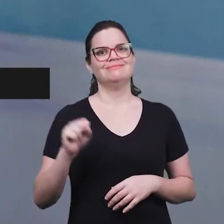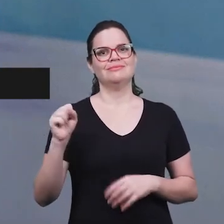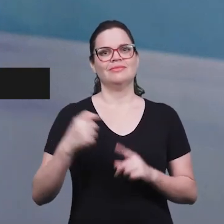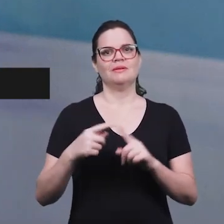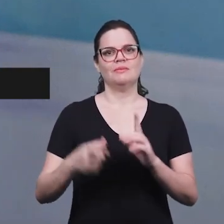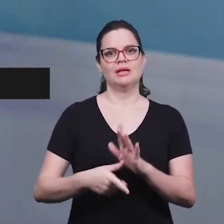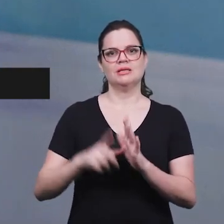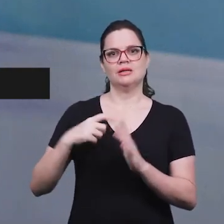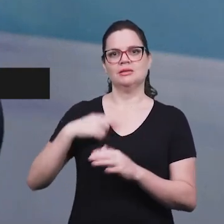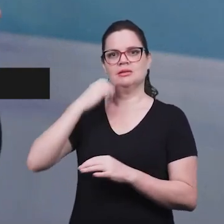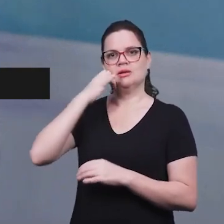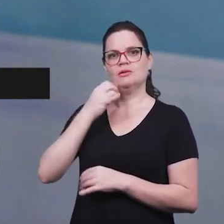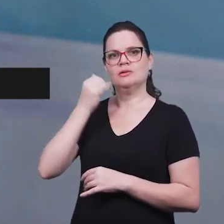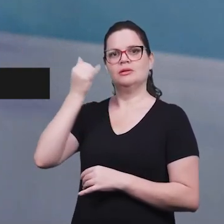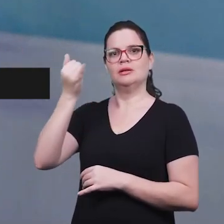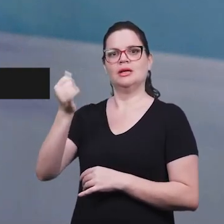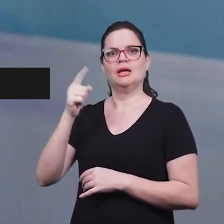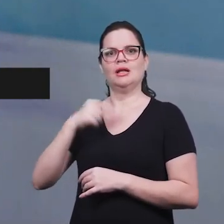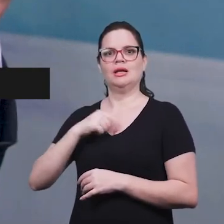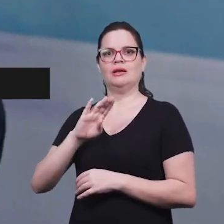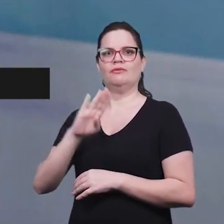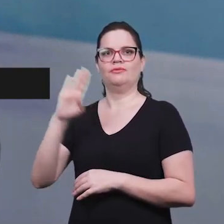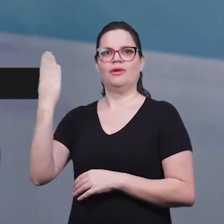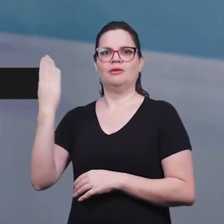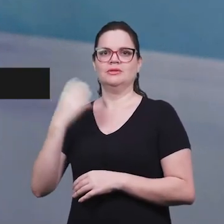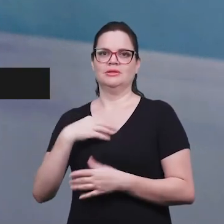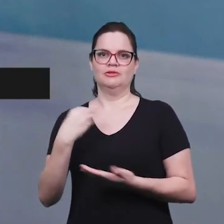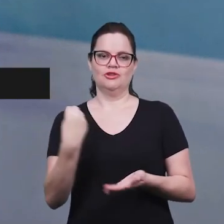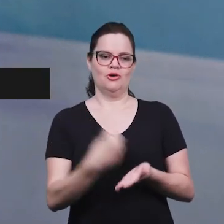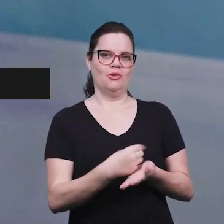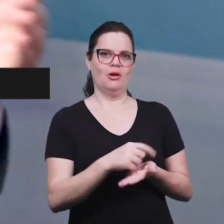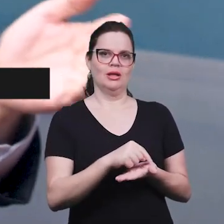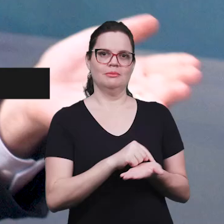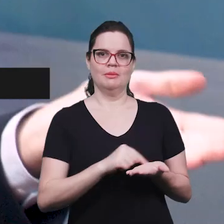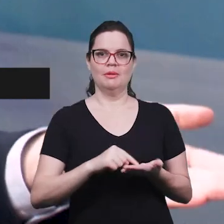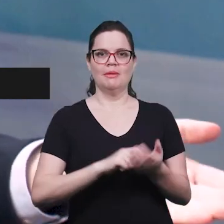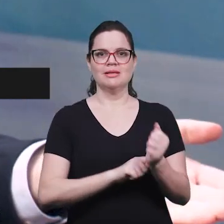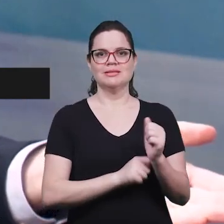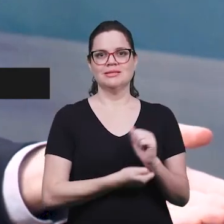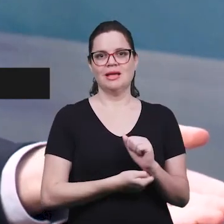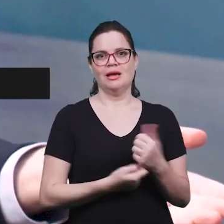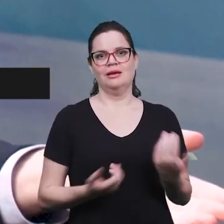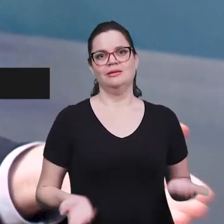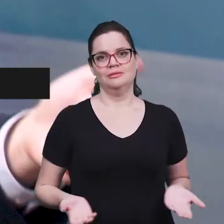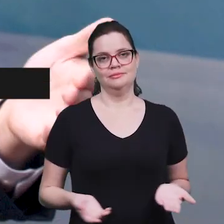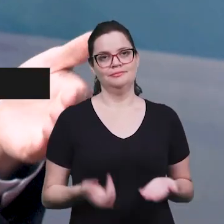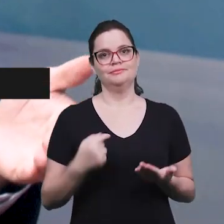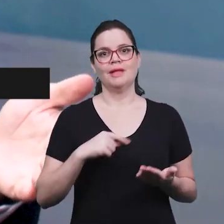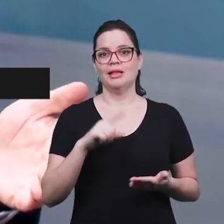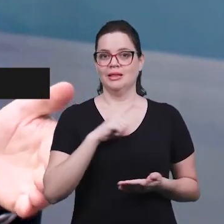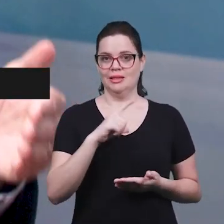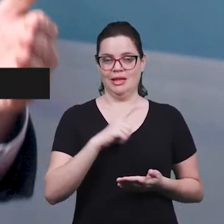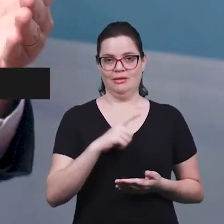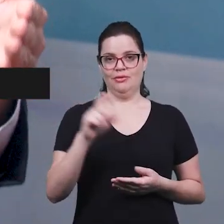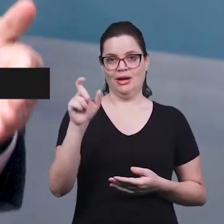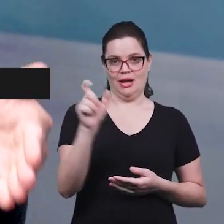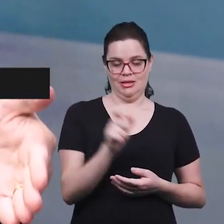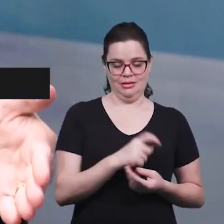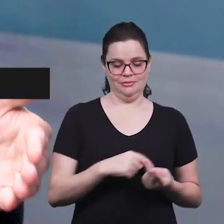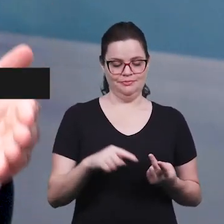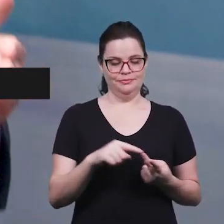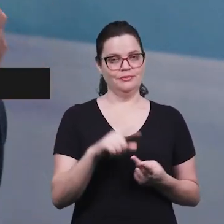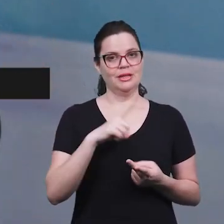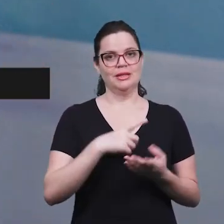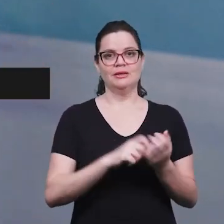eu liguei para a central e era uma central falsa e eu digitei a minha senha. Então, a partir daí, os golpistas tiveram acesso ao